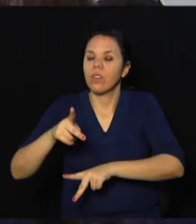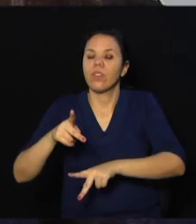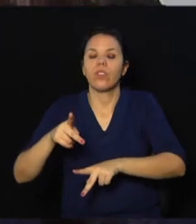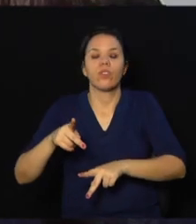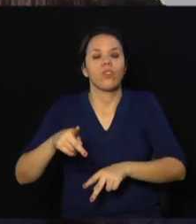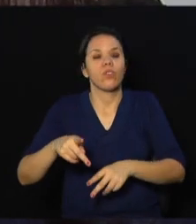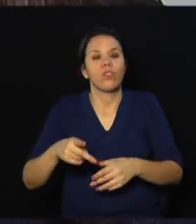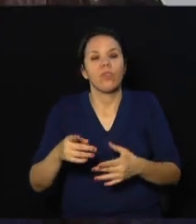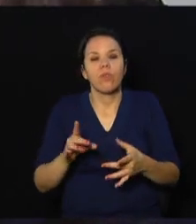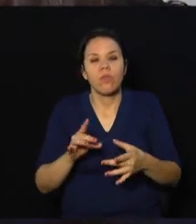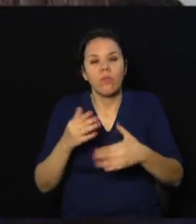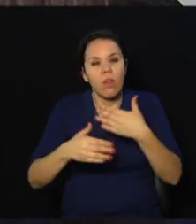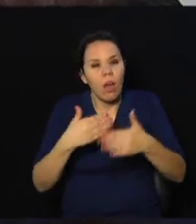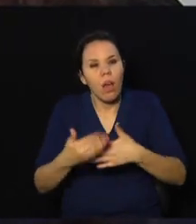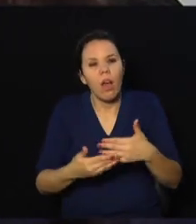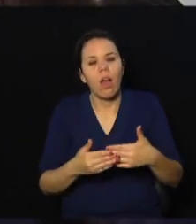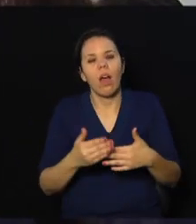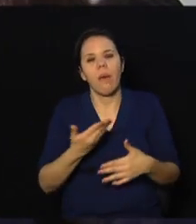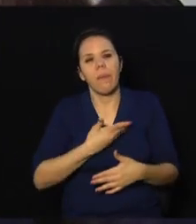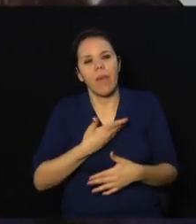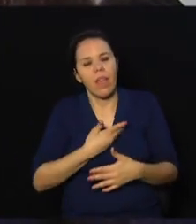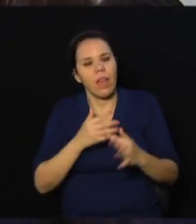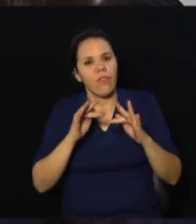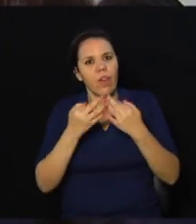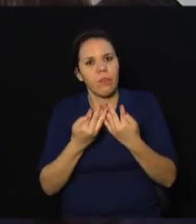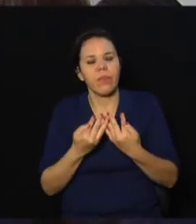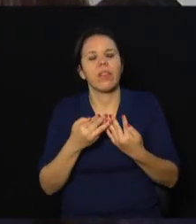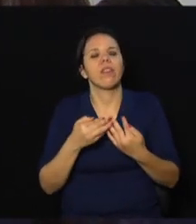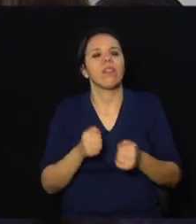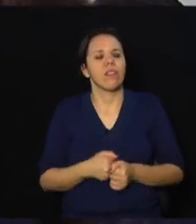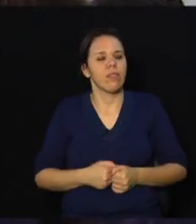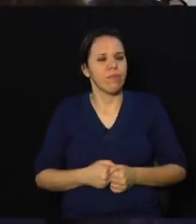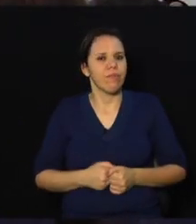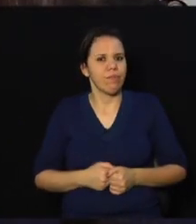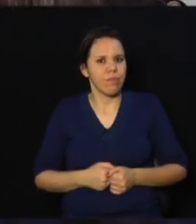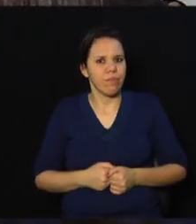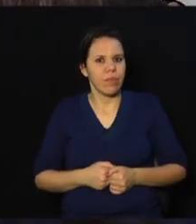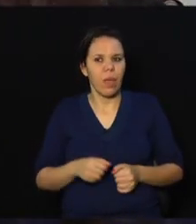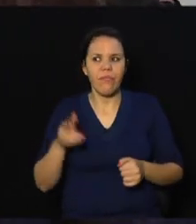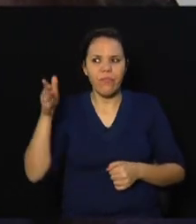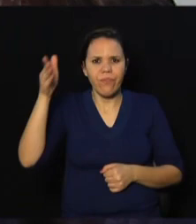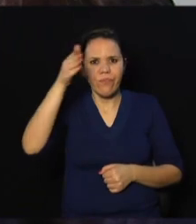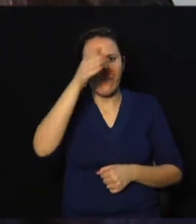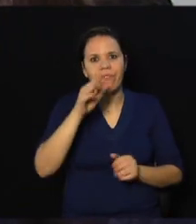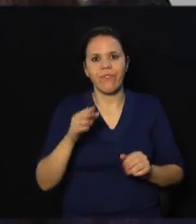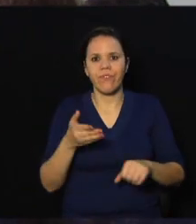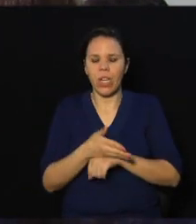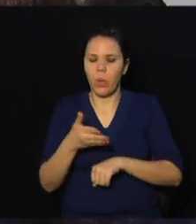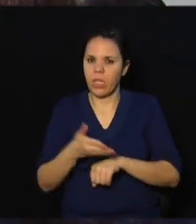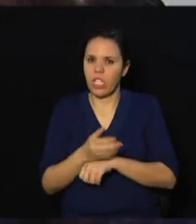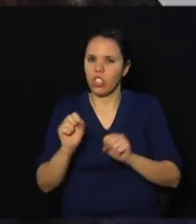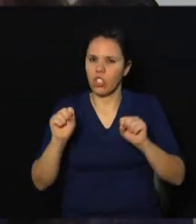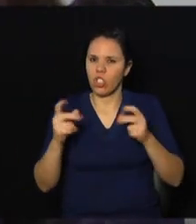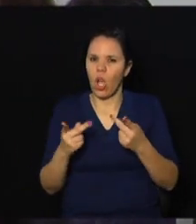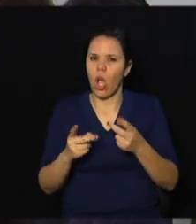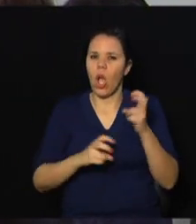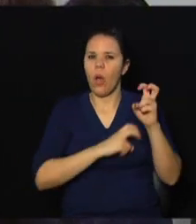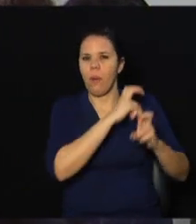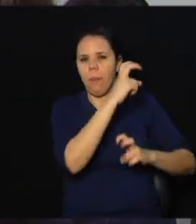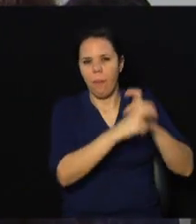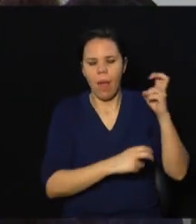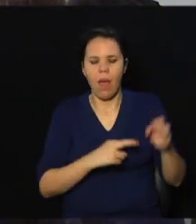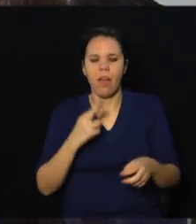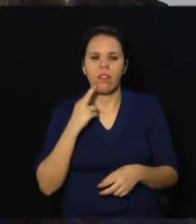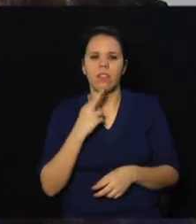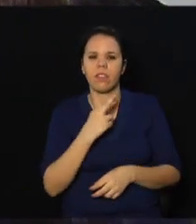tão ligado no dia a dia, amigos, família, ir a um shopping, a um parque, um